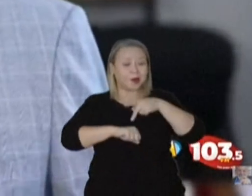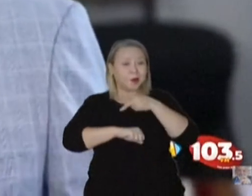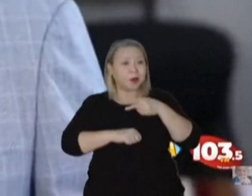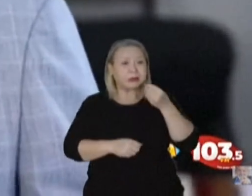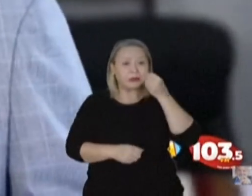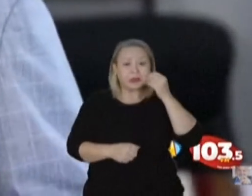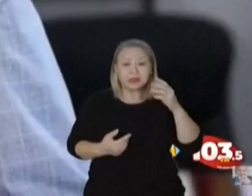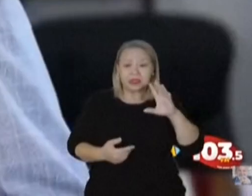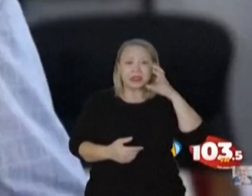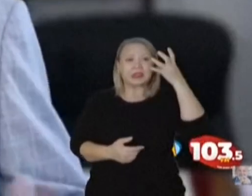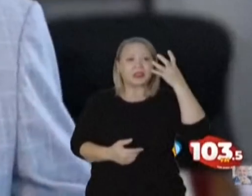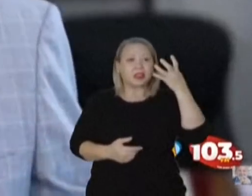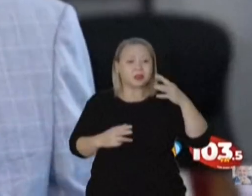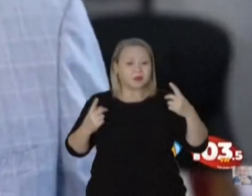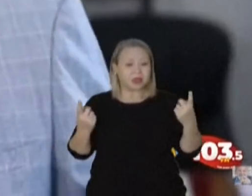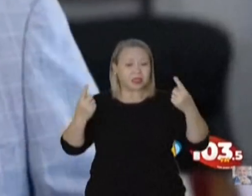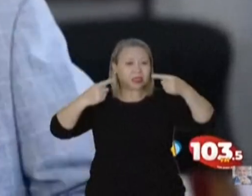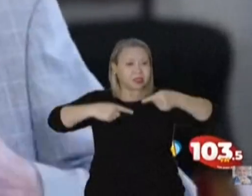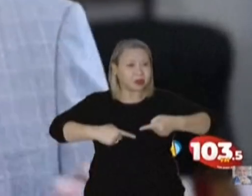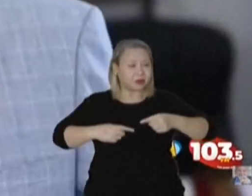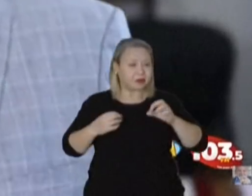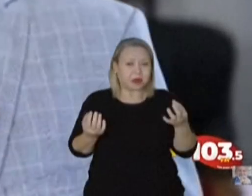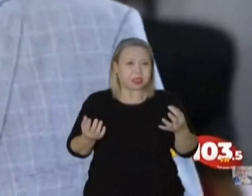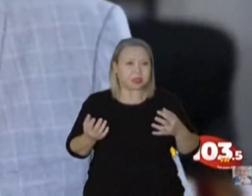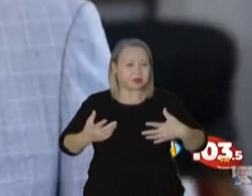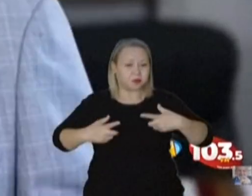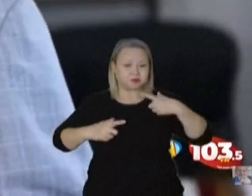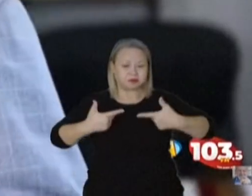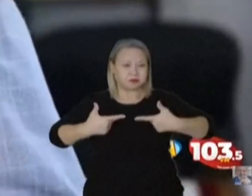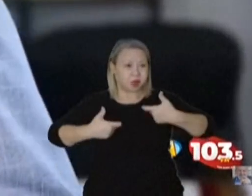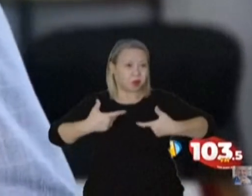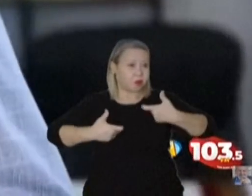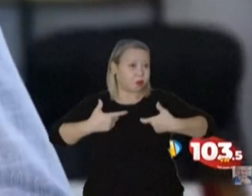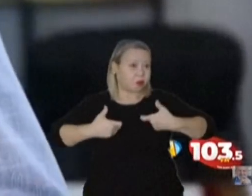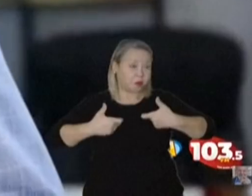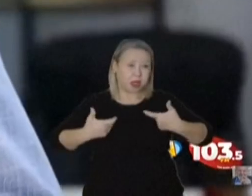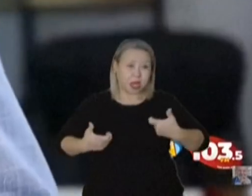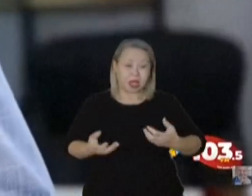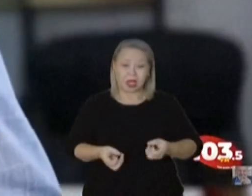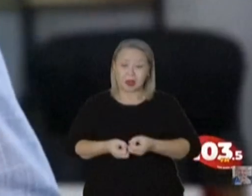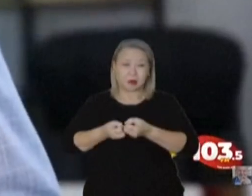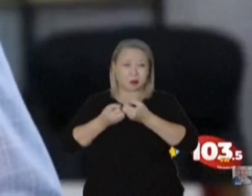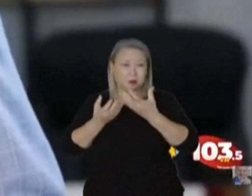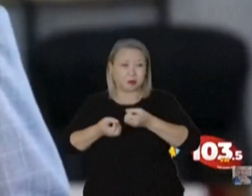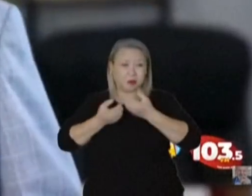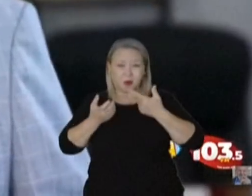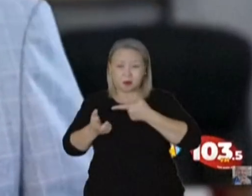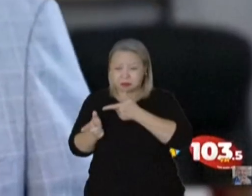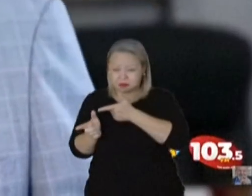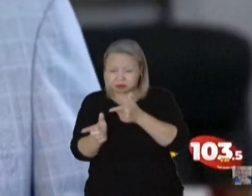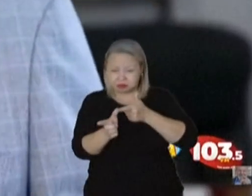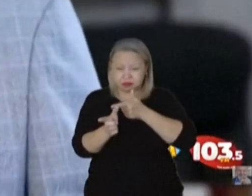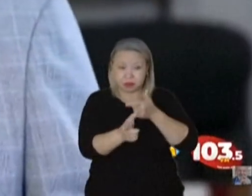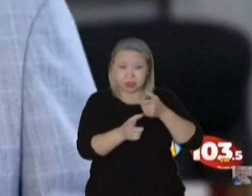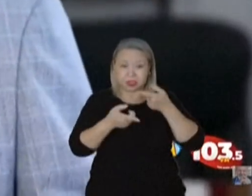tentando resolver suas divergências PG territoriais políticas no comerciais através de bombas através de tiros através